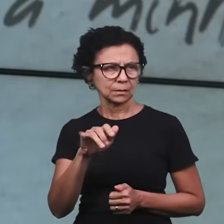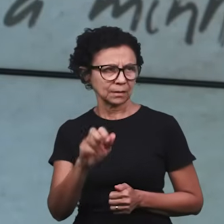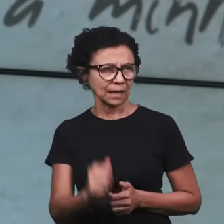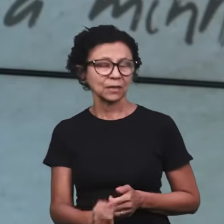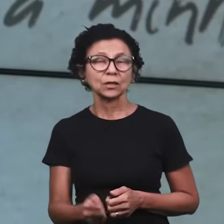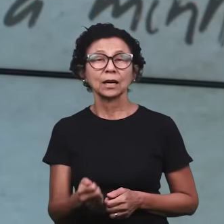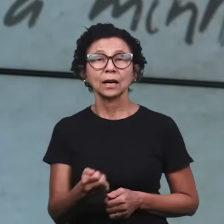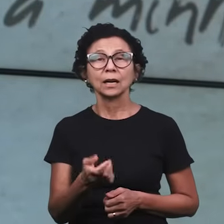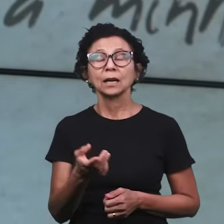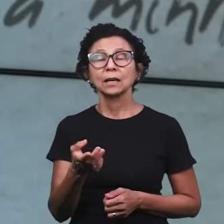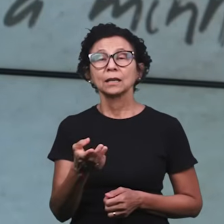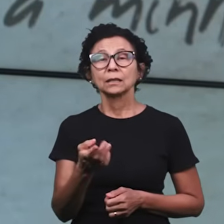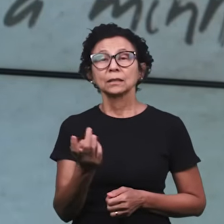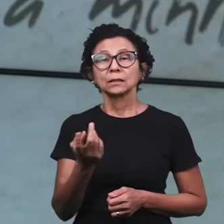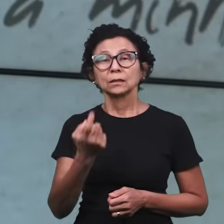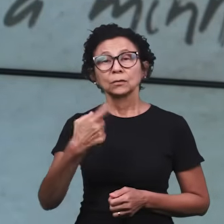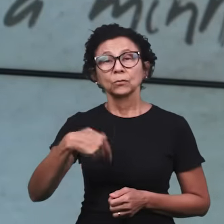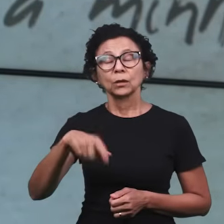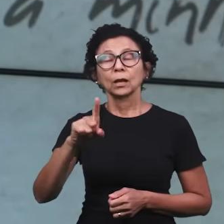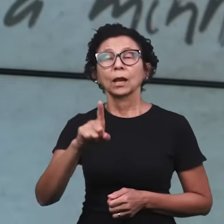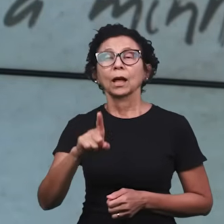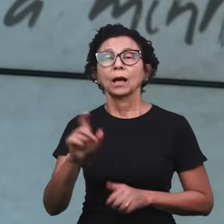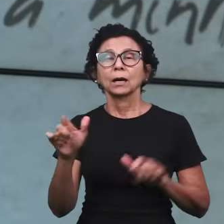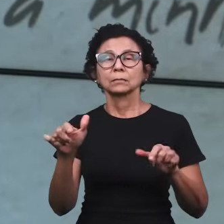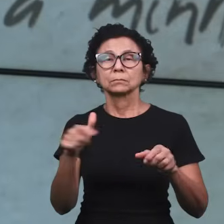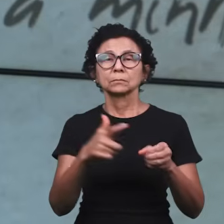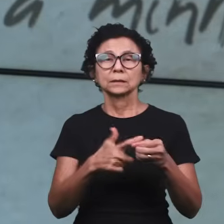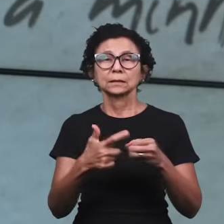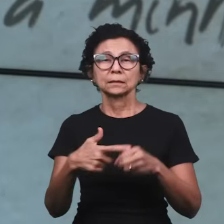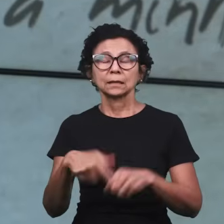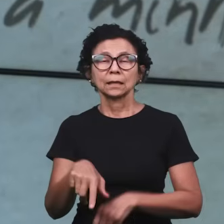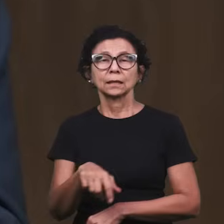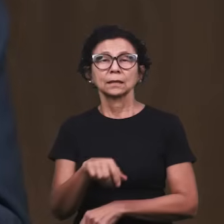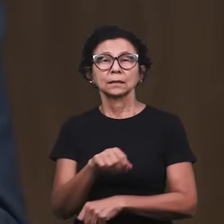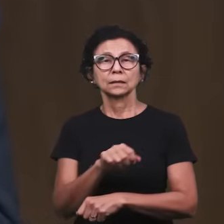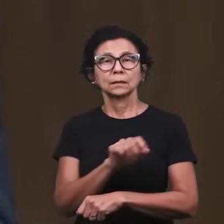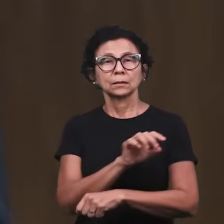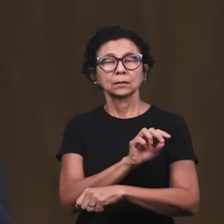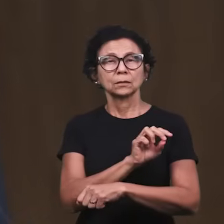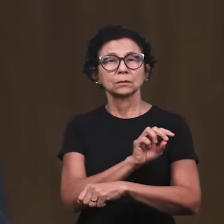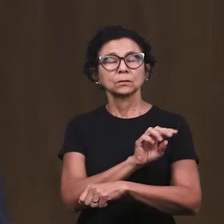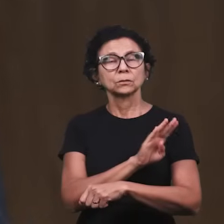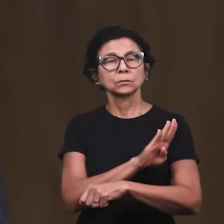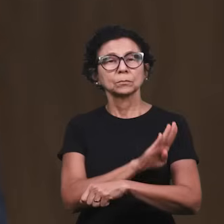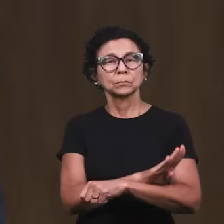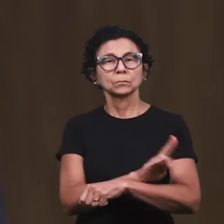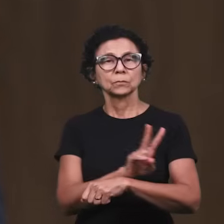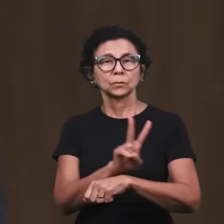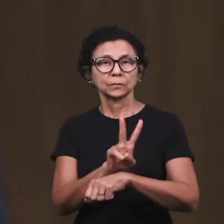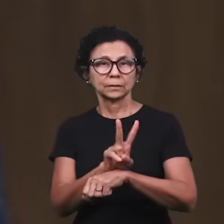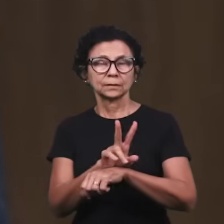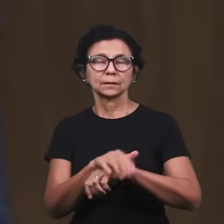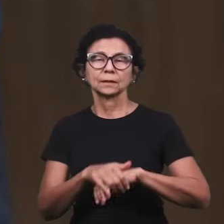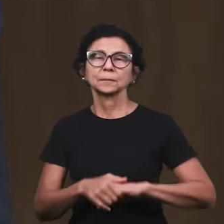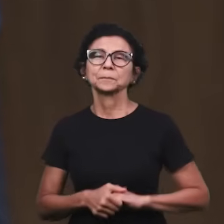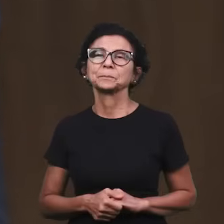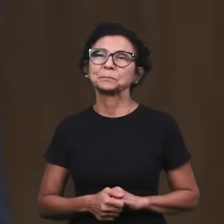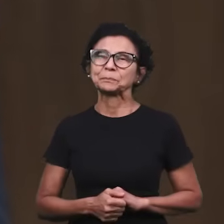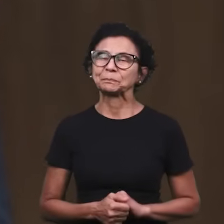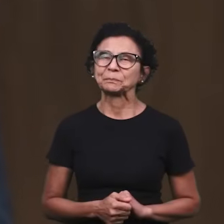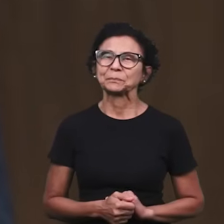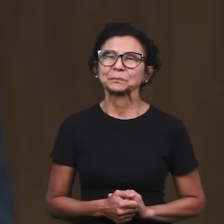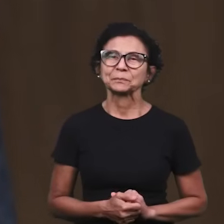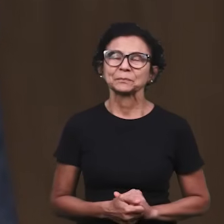deixar um abraço para os irmãos, as igrejas que estão lá. Foi muito especial. Vamos então ler o nosso texto, que é o texto base para hoje, e pedir a